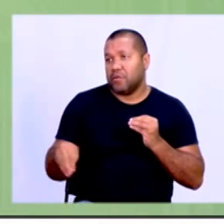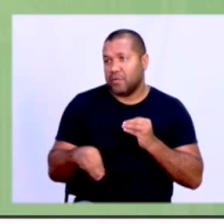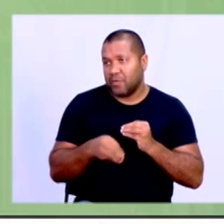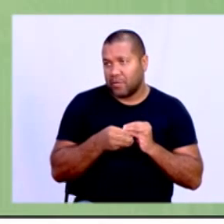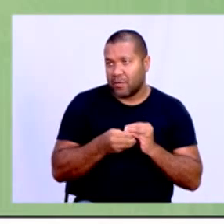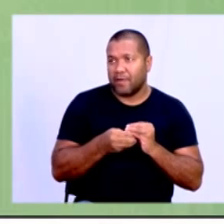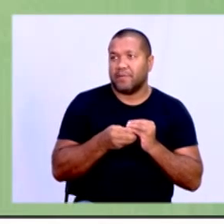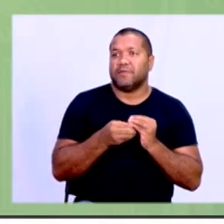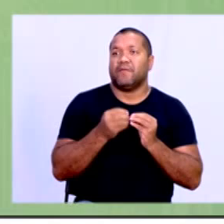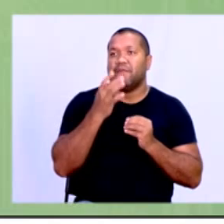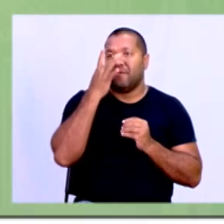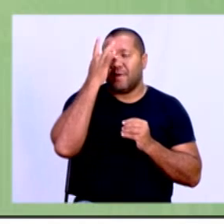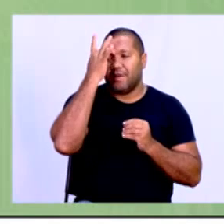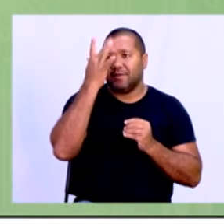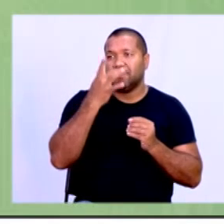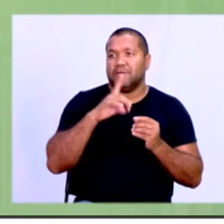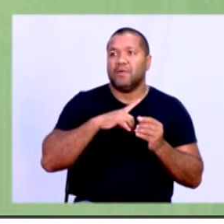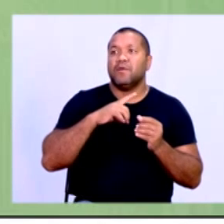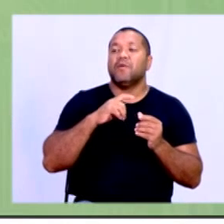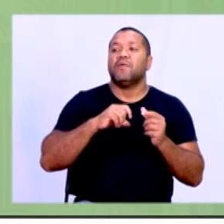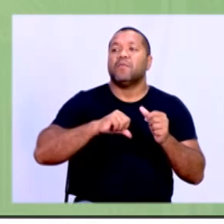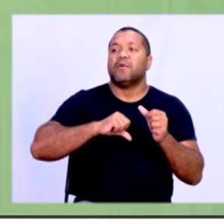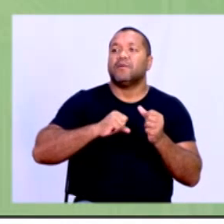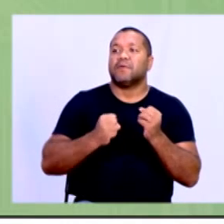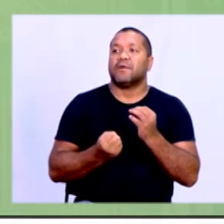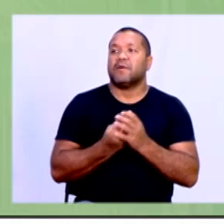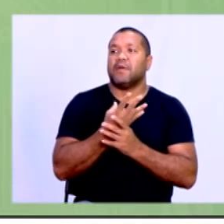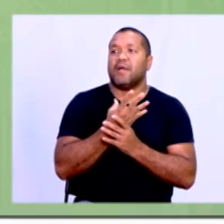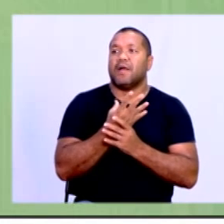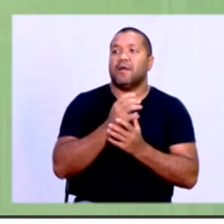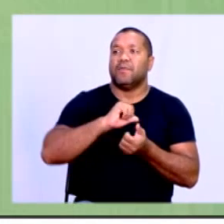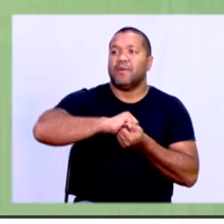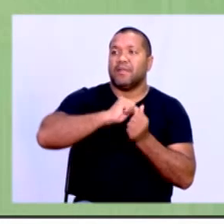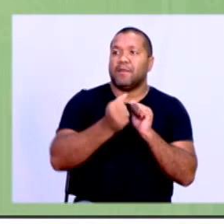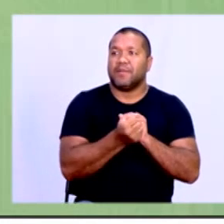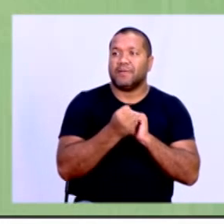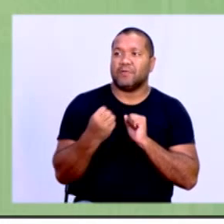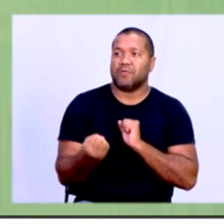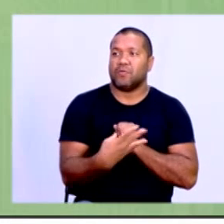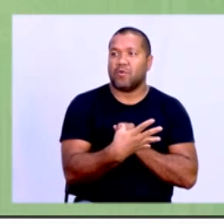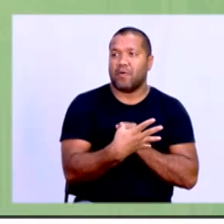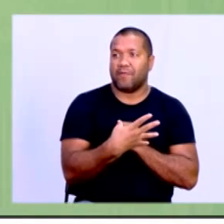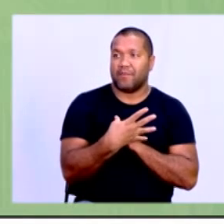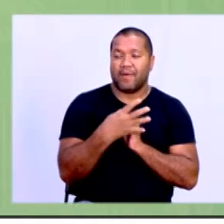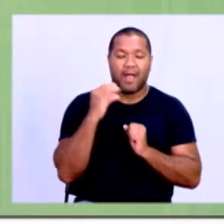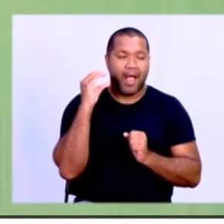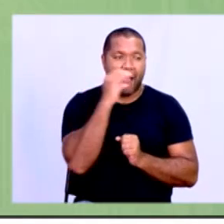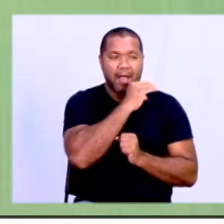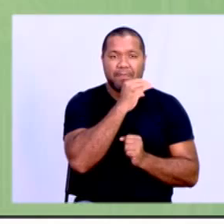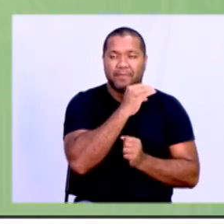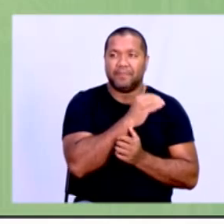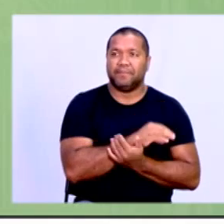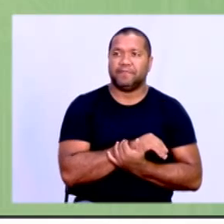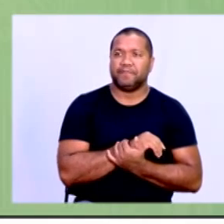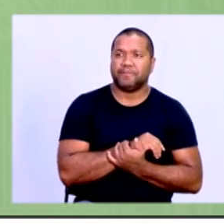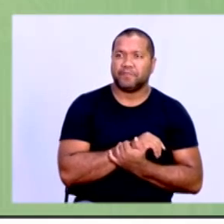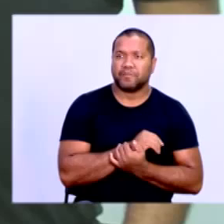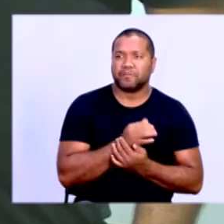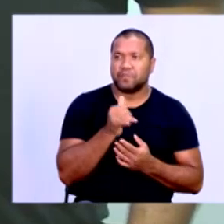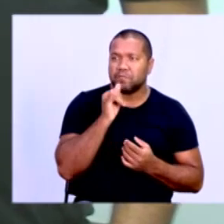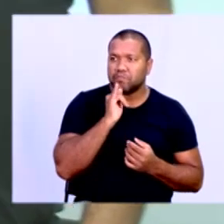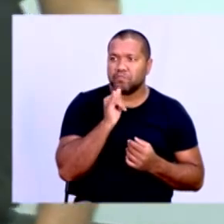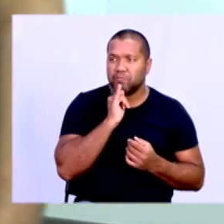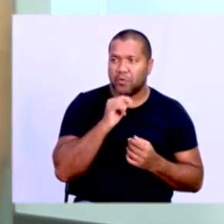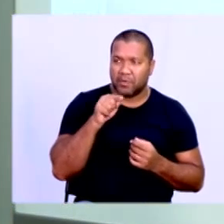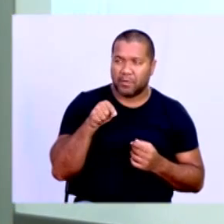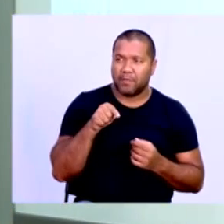adicionadas e pode-se dar nova cara às características antigas num piscar de olhos. Um exemplo, você